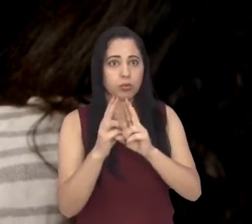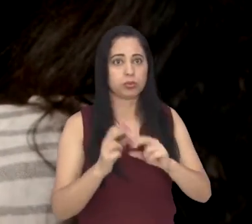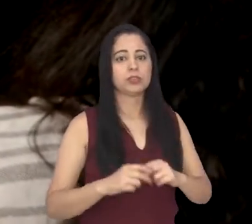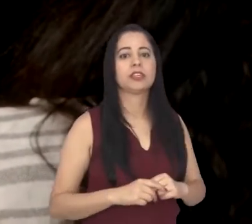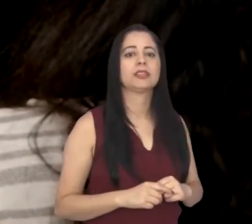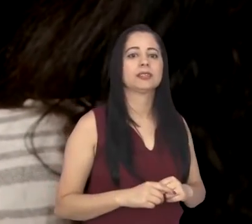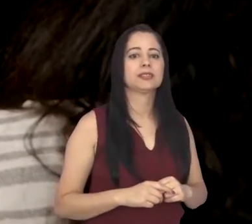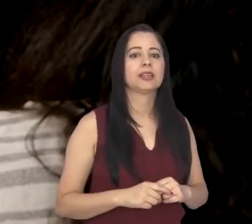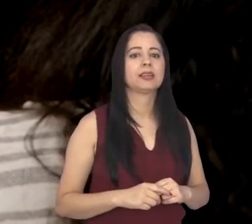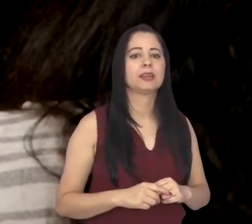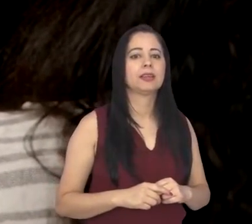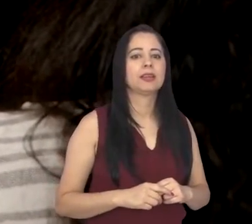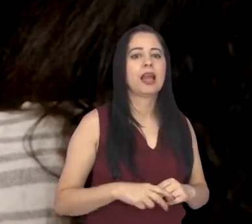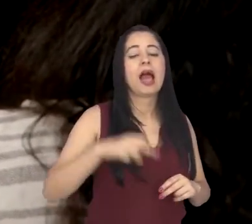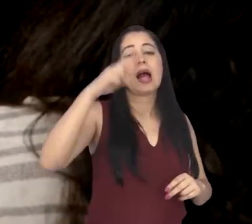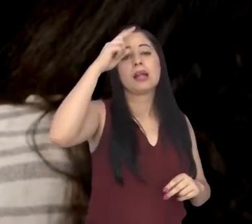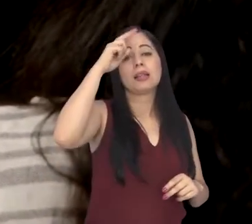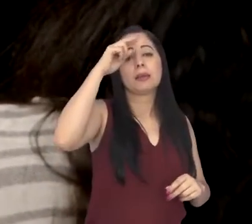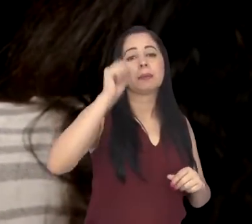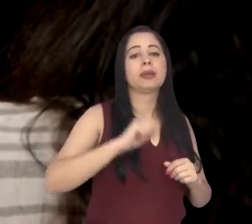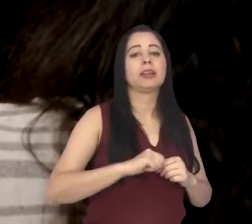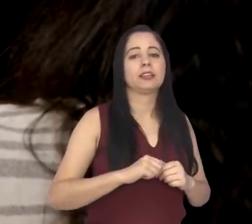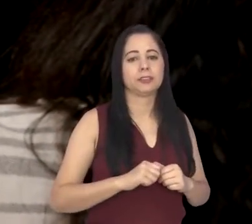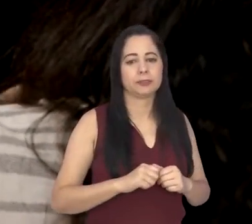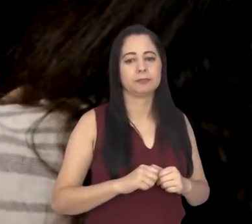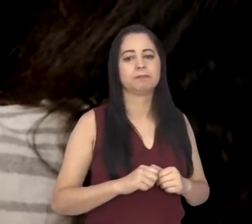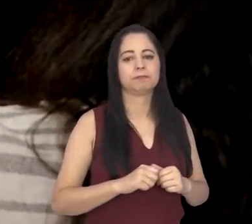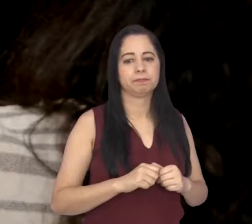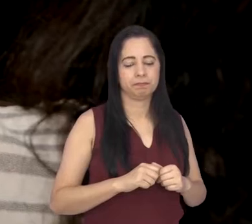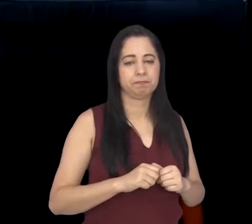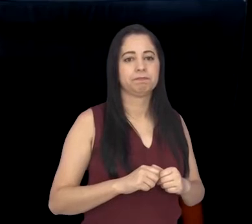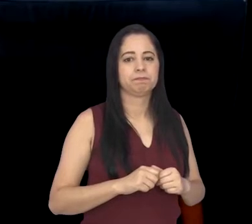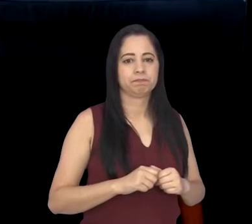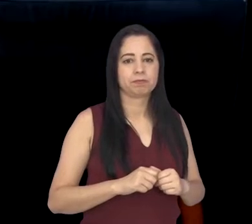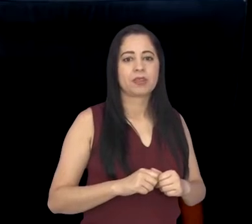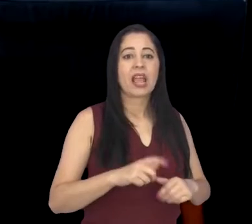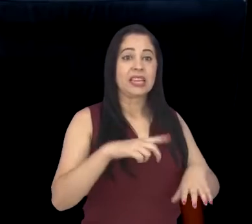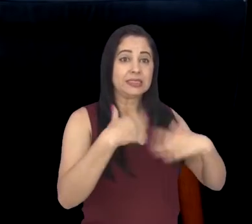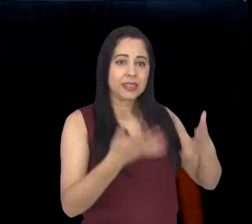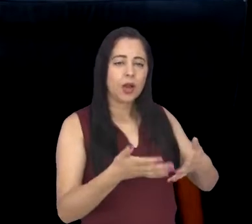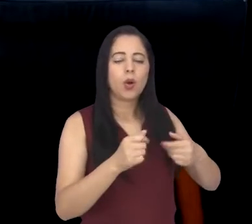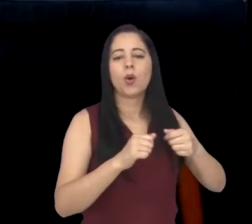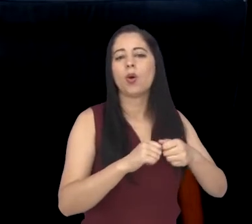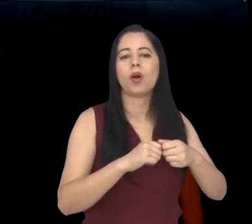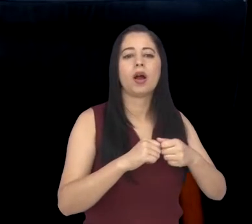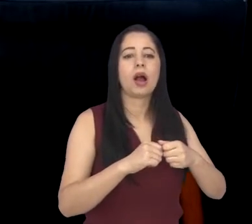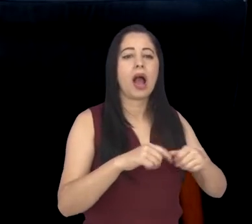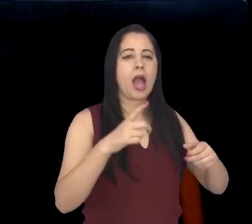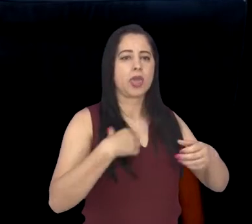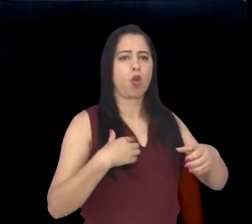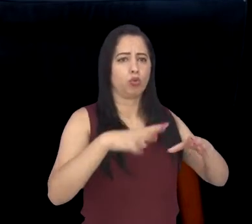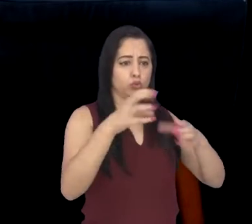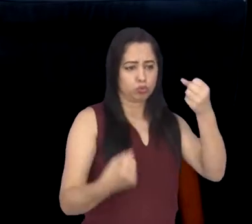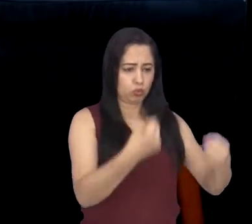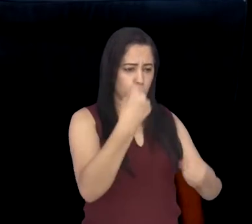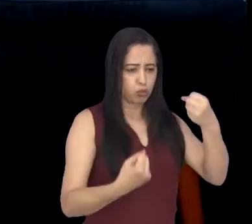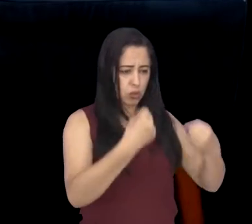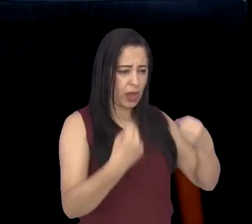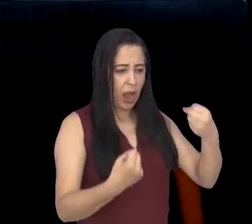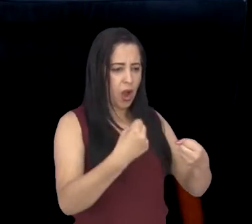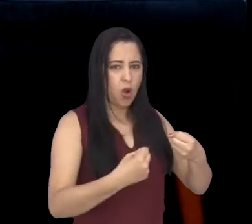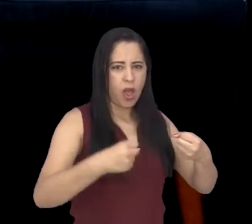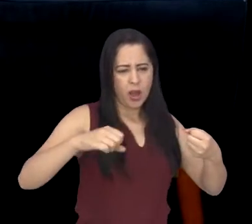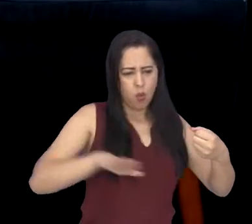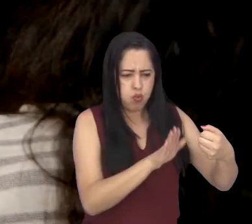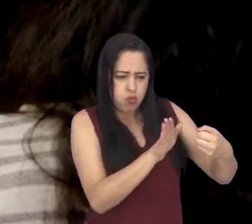Eng, lembrei, era na Moviola mesmo, era filme. Porque tinha um negócio de... Aí entrei no carro, o motorista já pega 23 de